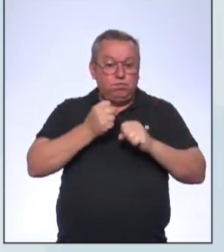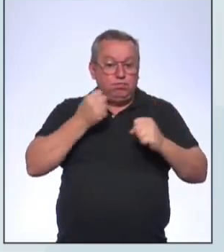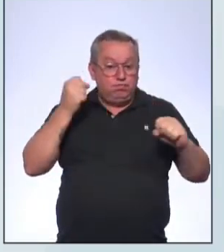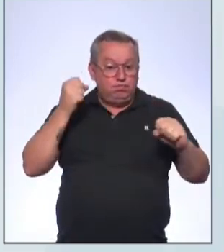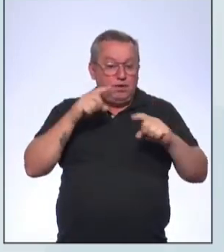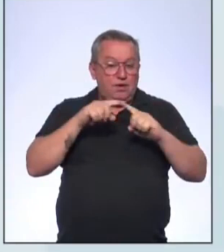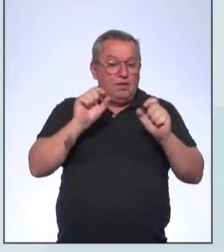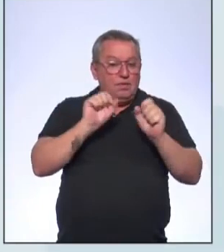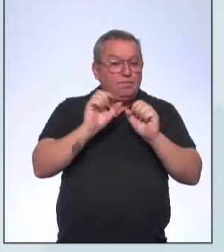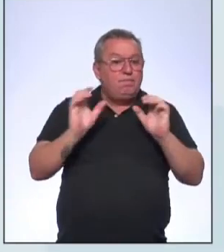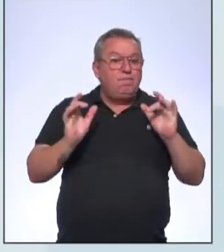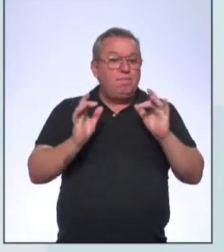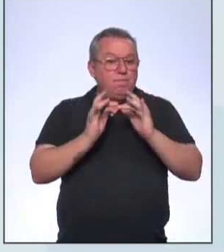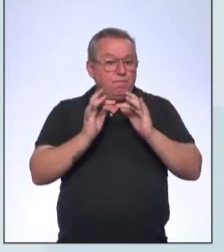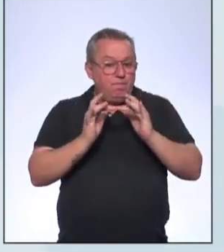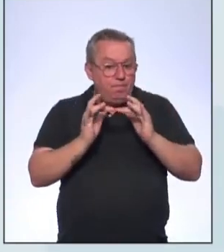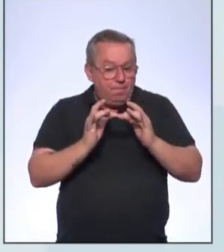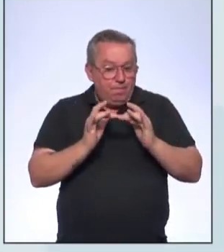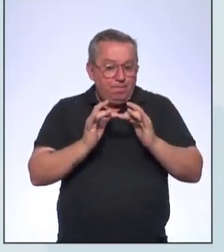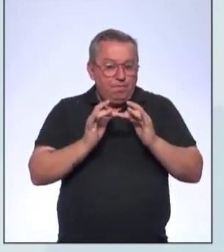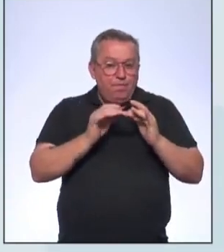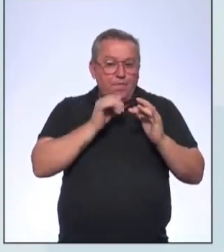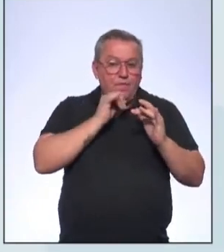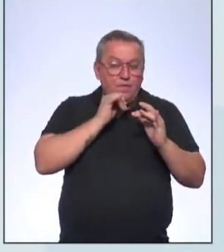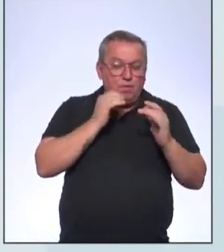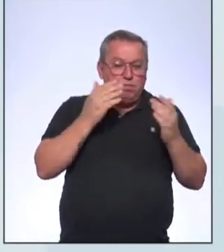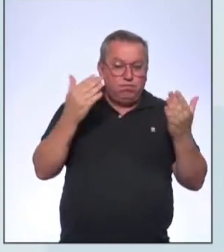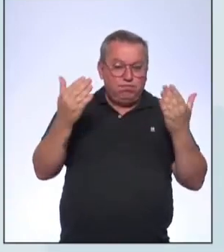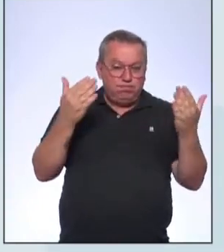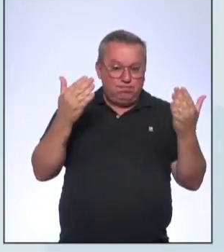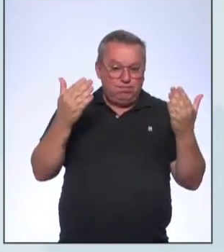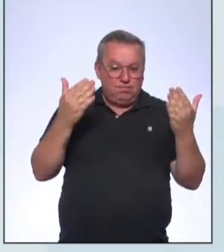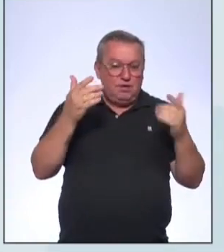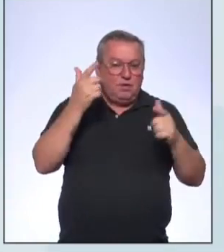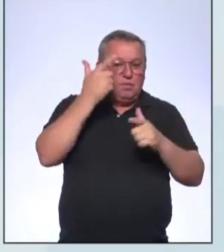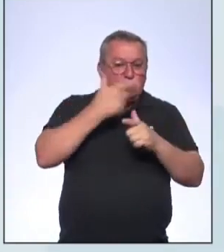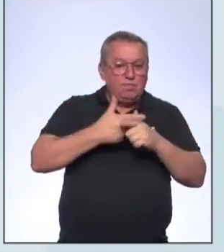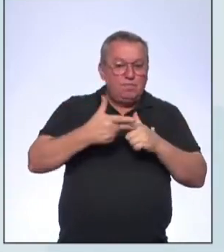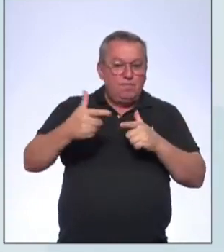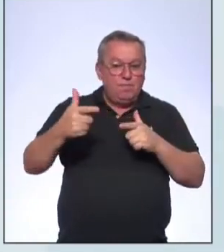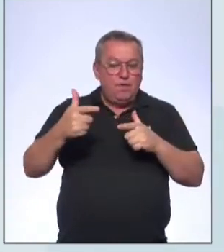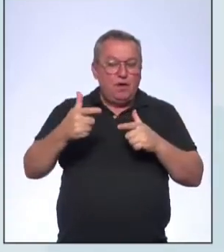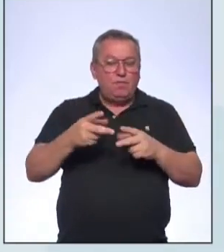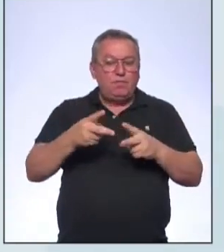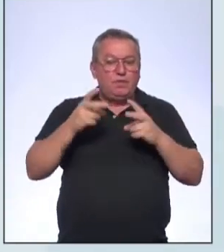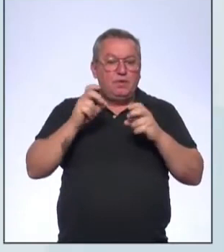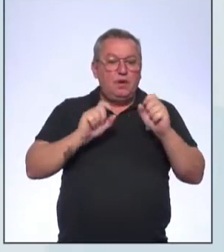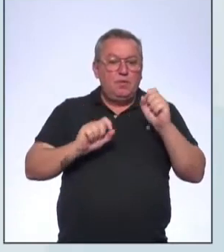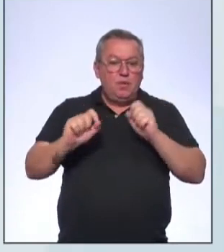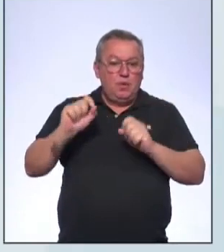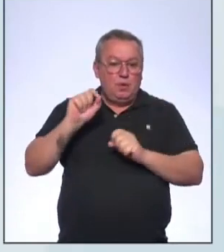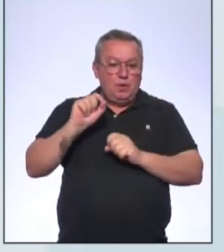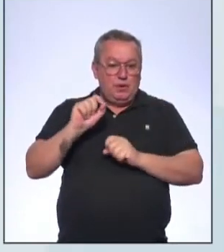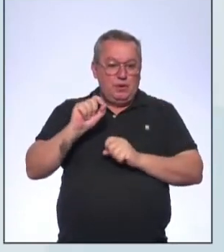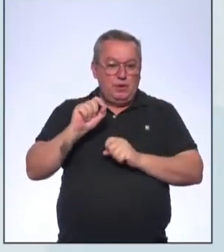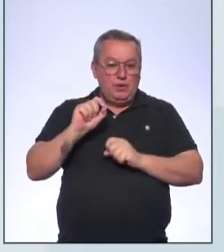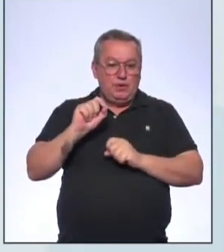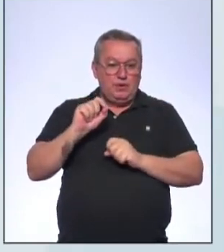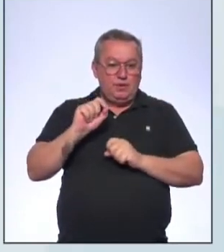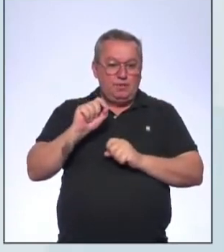uma relação entre elas de uma divisão, nós denotamos ou chamamos